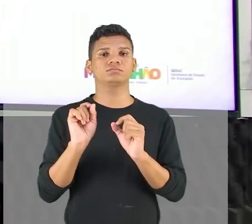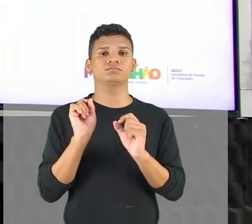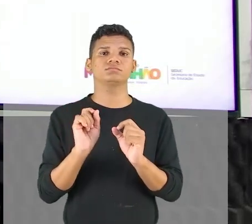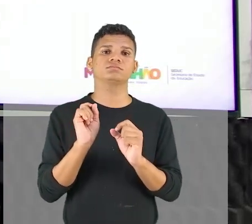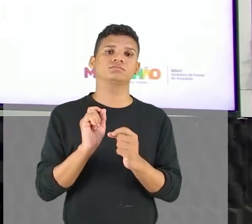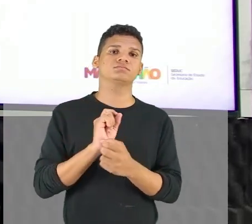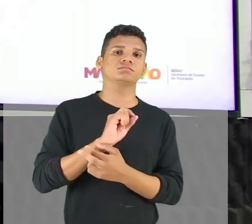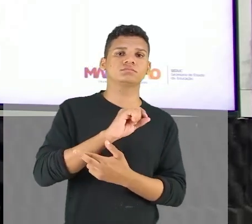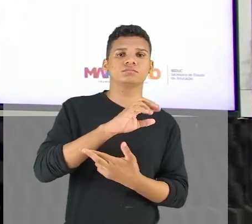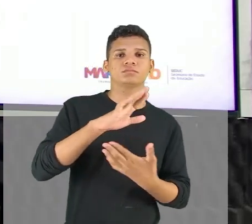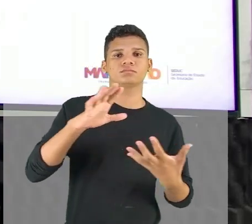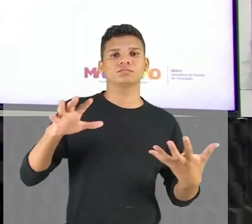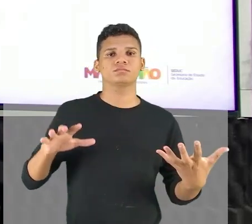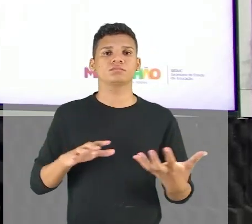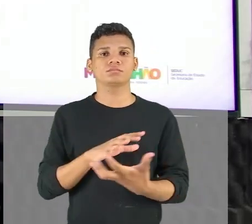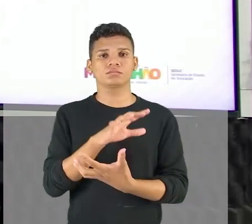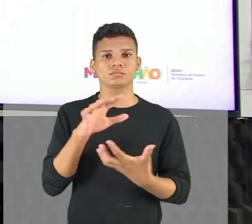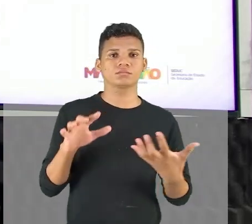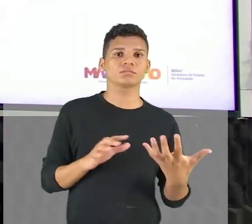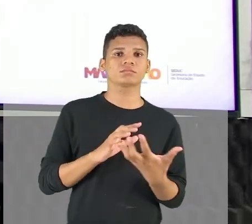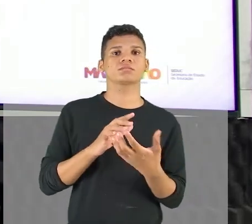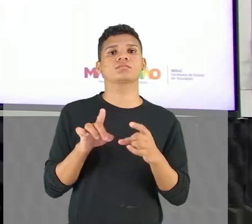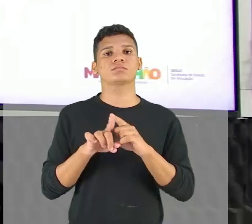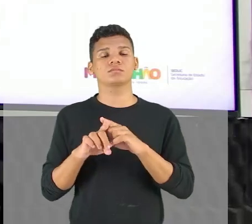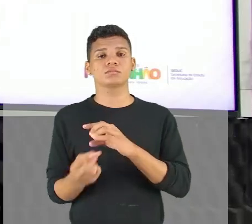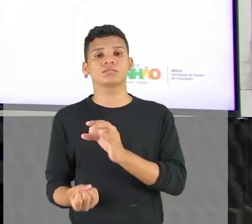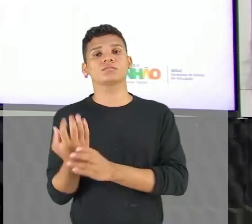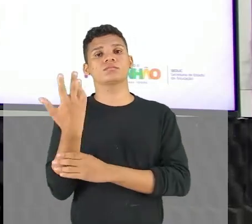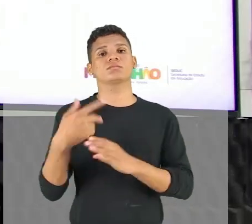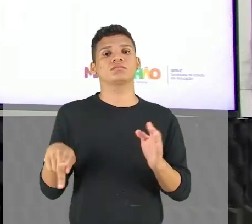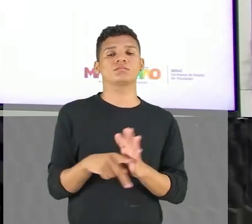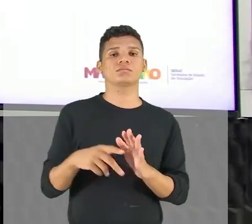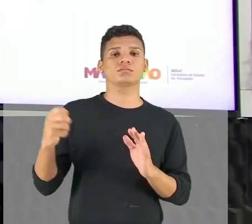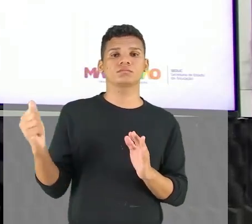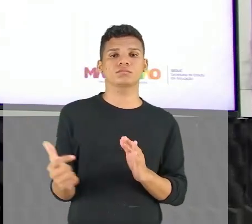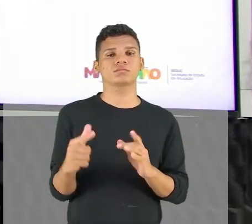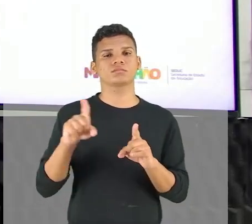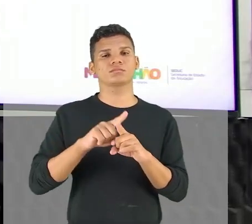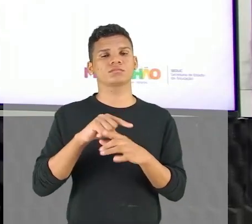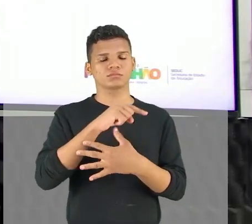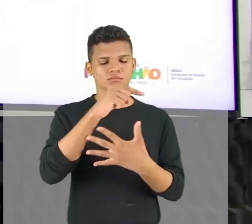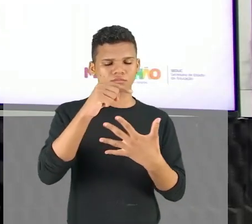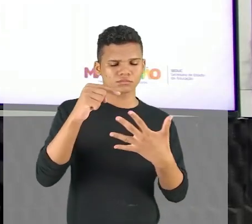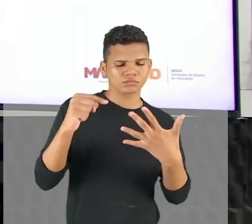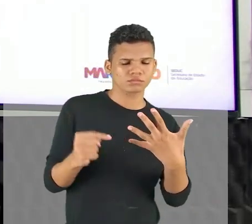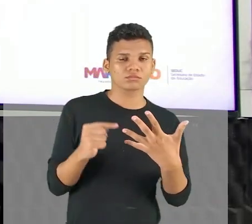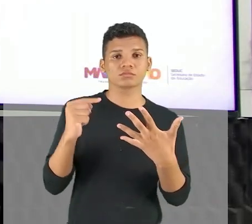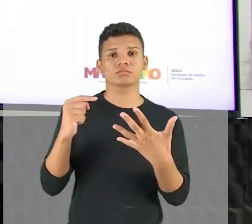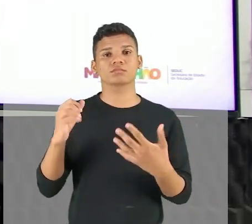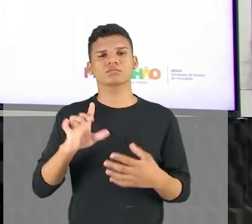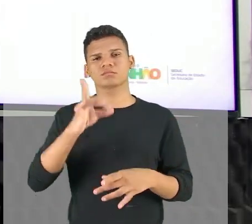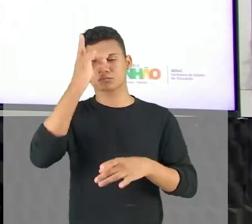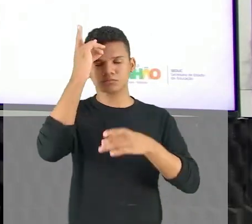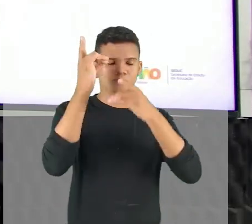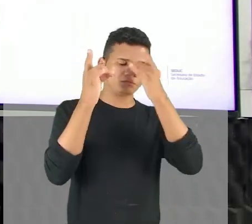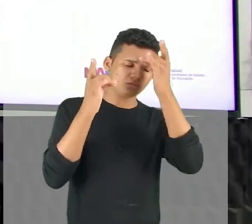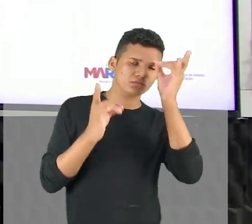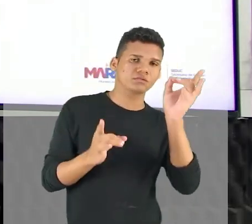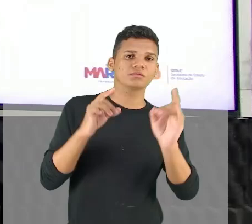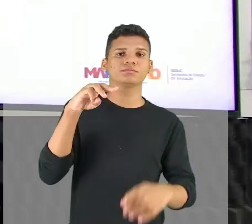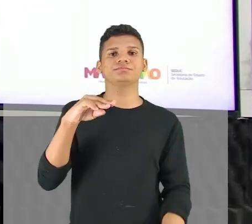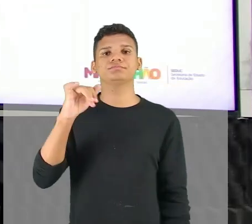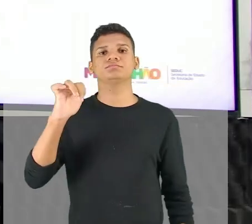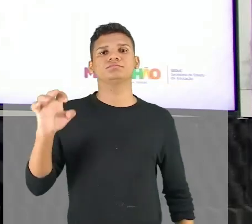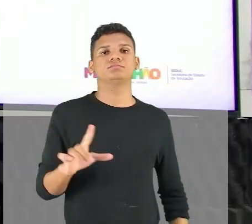falamos sobre a modernidade, sobre a epistemologia na modernidade, falamos sobre algumas ideias do grande Immanuel Kant. Falamos